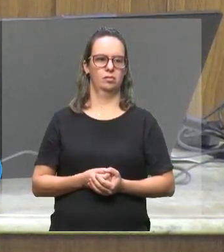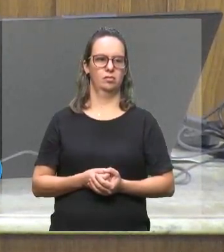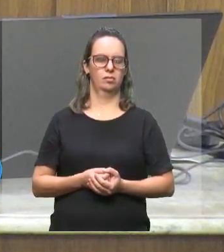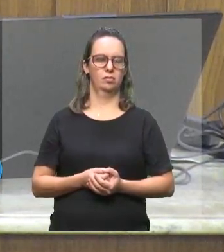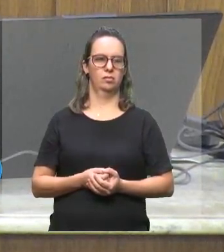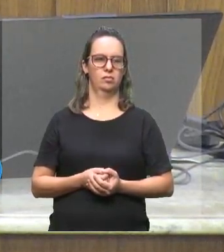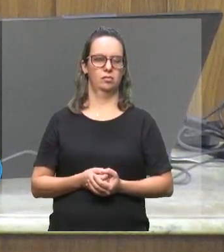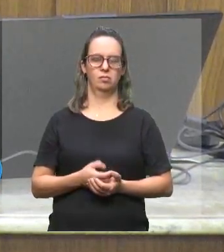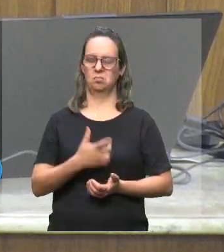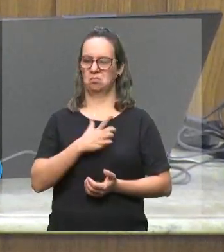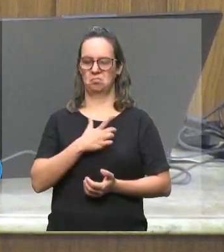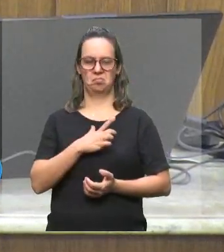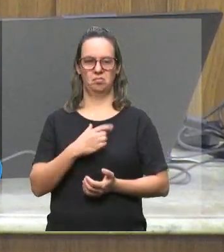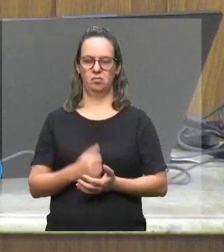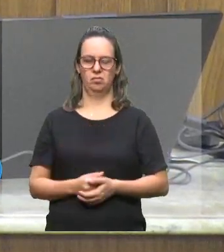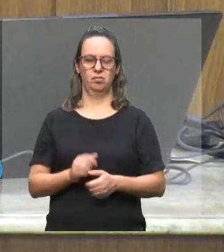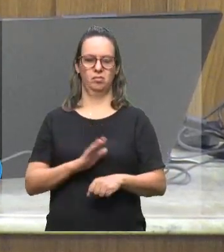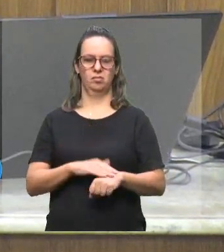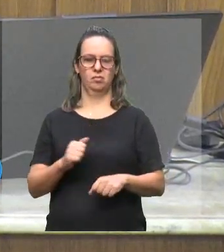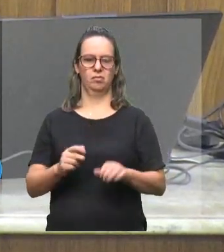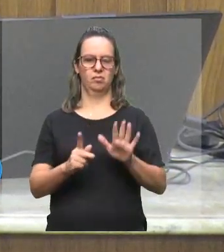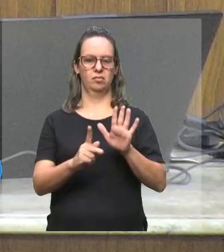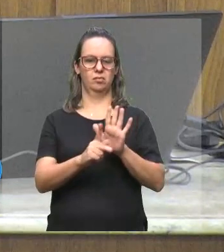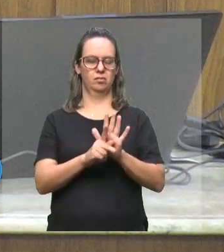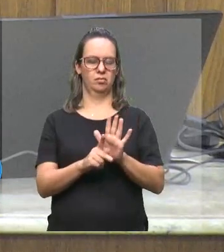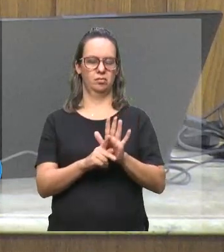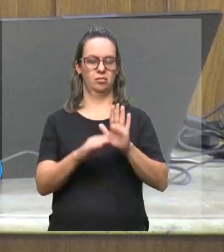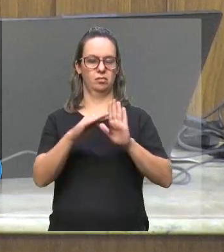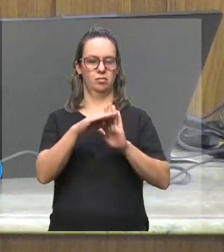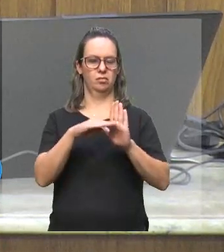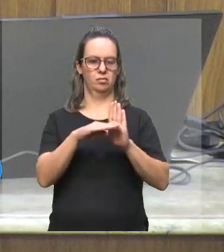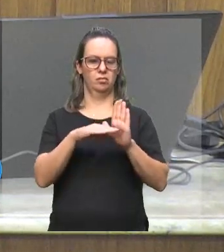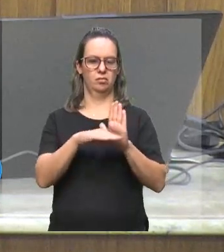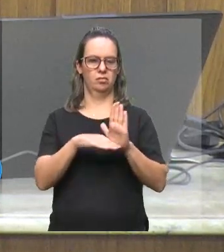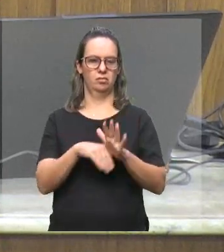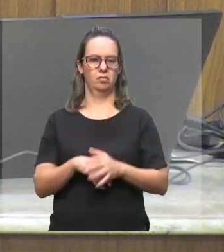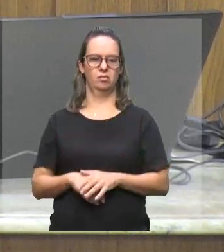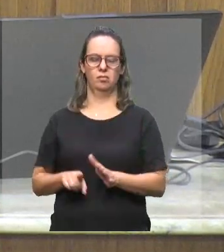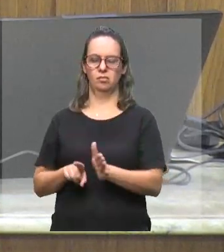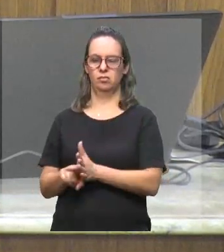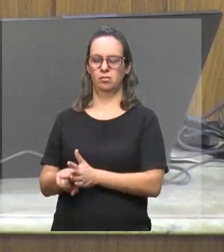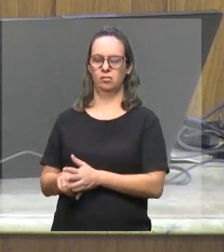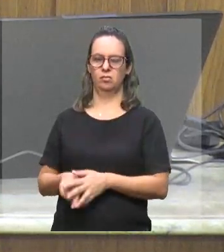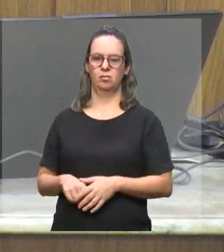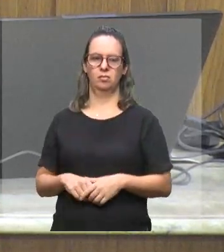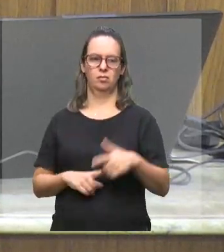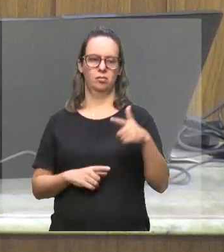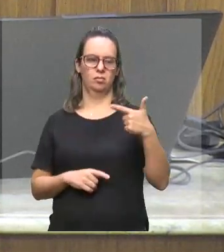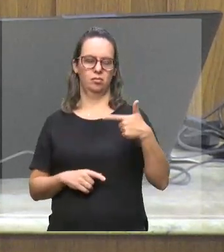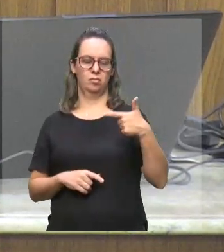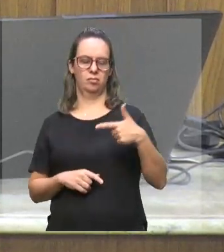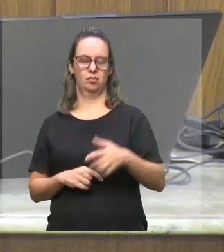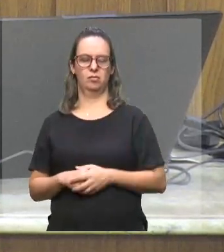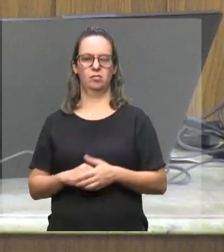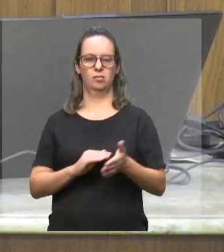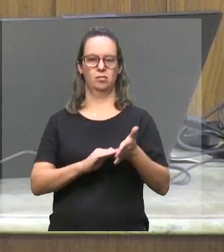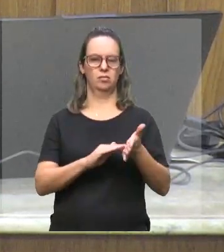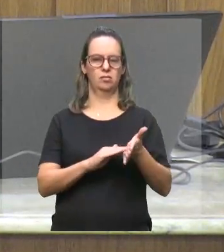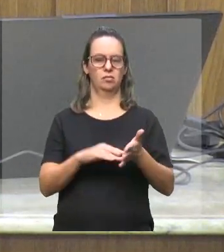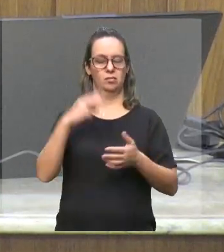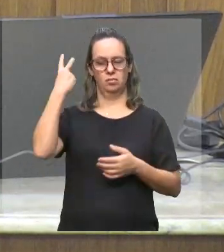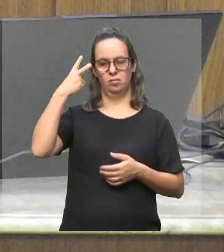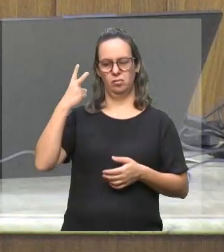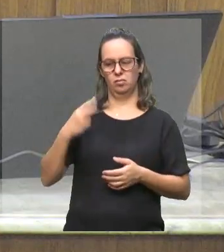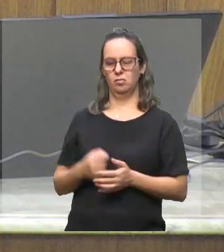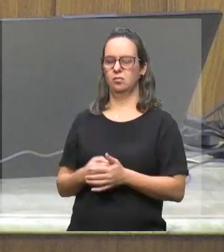Não havendo mais matéria constante da ordem do dia, consulto a segunda secretária, vereadora Viviane Delmassa, se